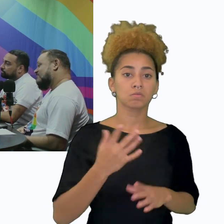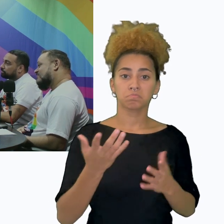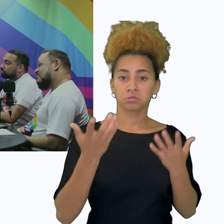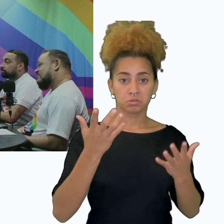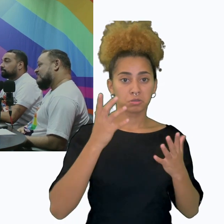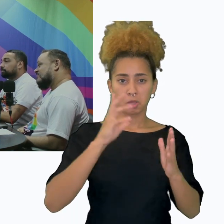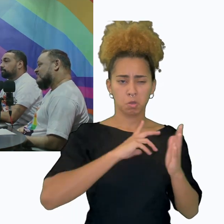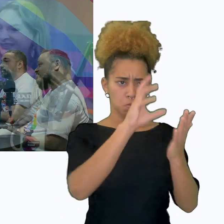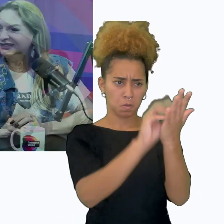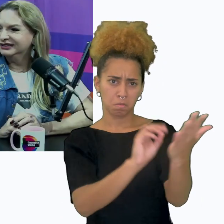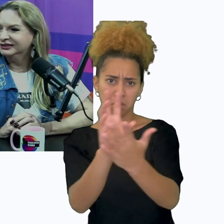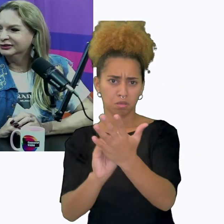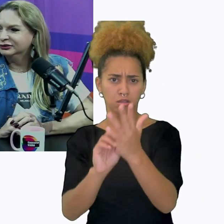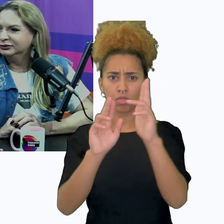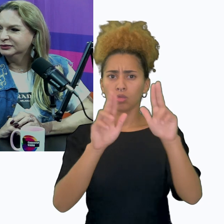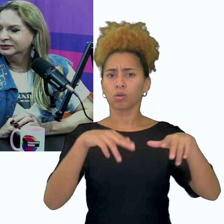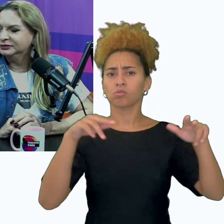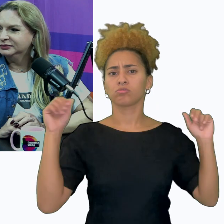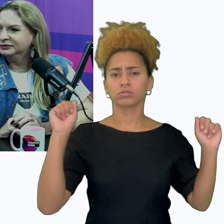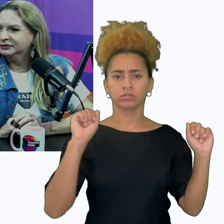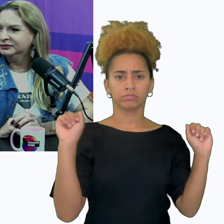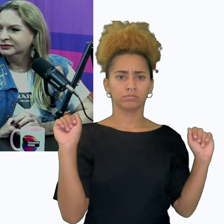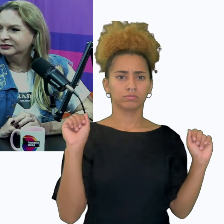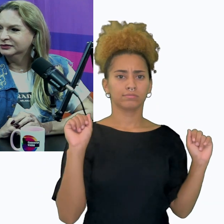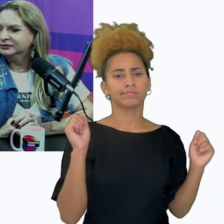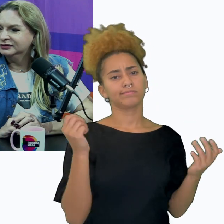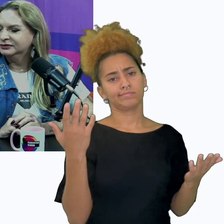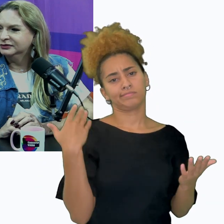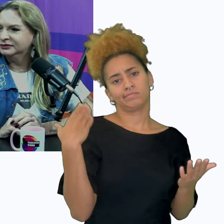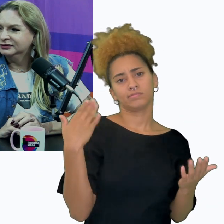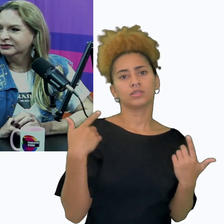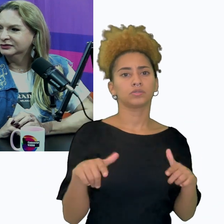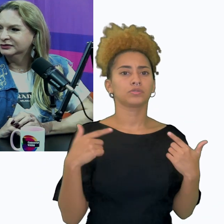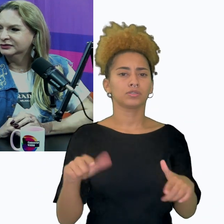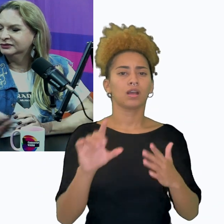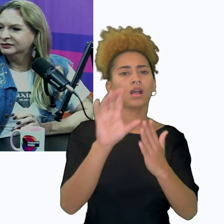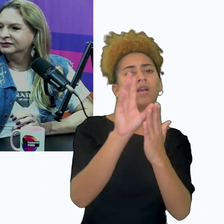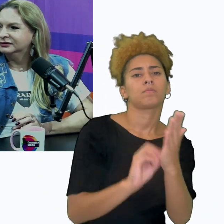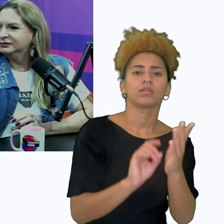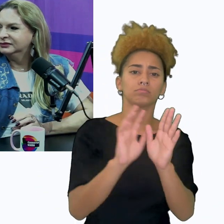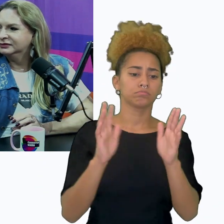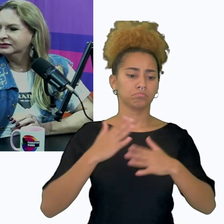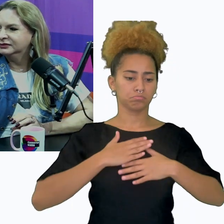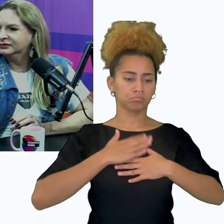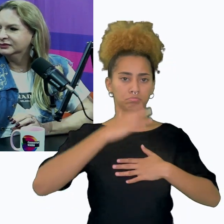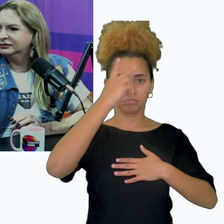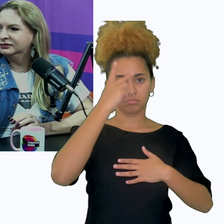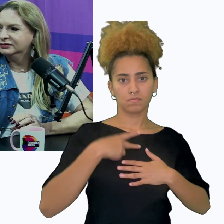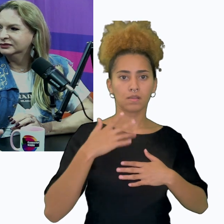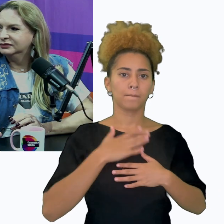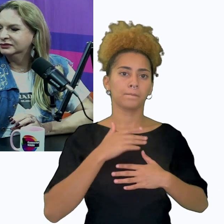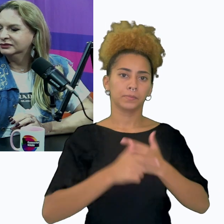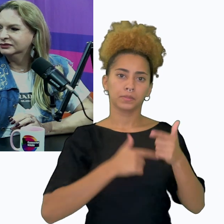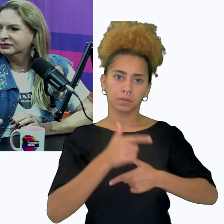inspiração, porque eu queria ser o que eu sou. Eu nunca copiei ninguém. Eu nunca fui. Na minha época não tinha esse negócio de copiar. Você só queria fazer seu